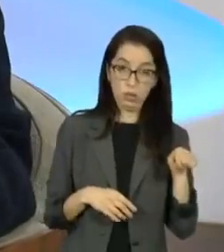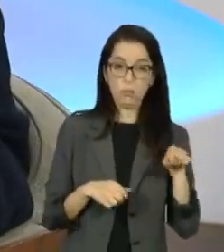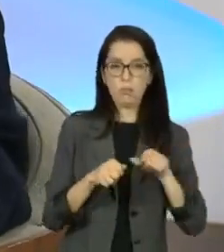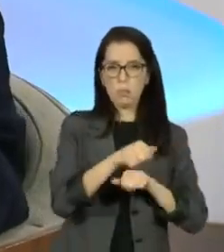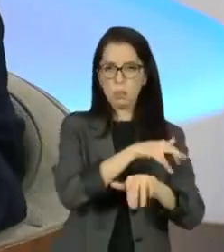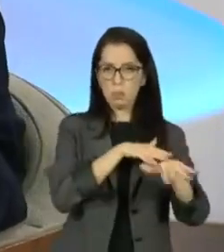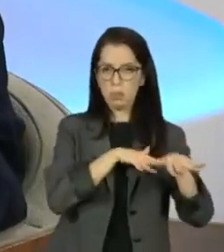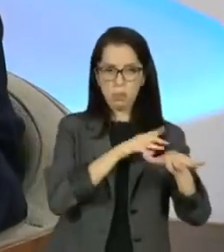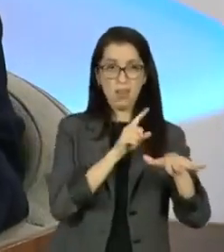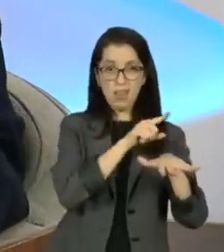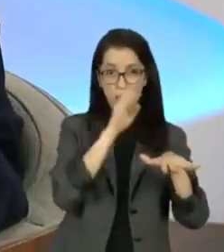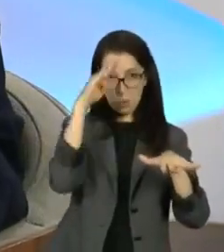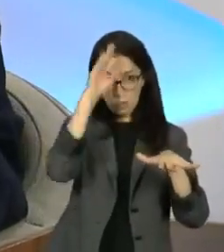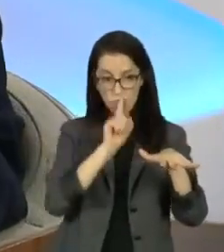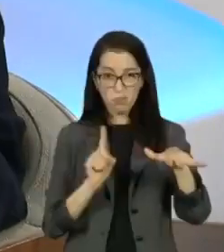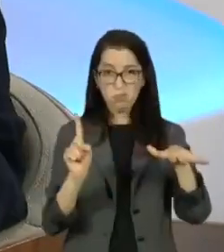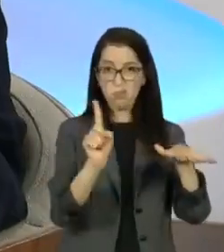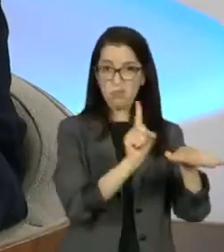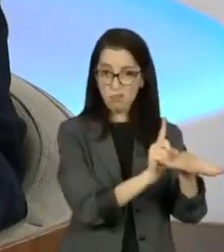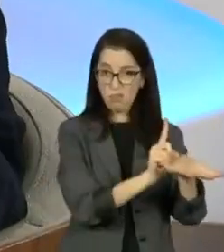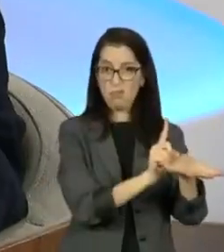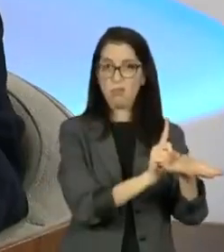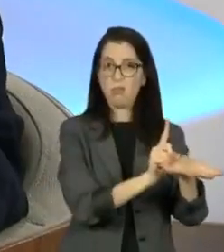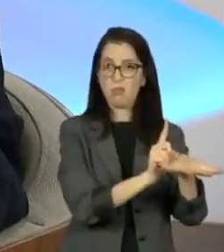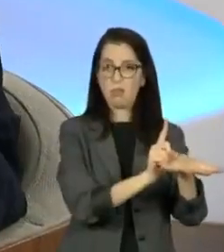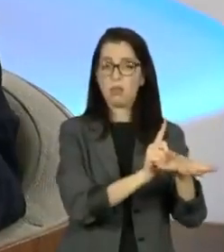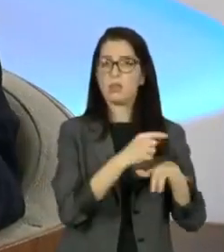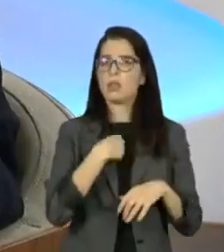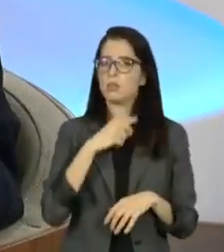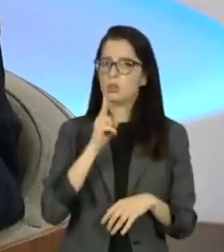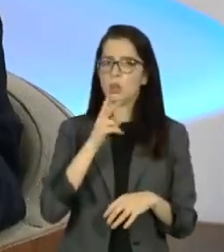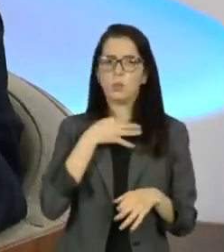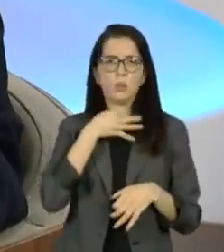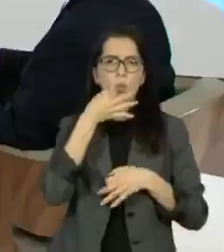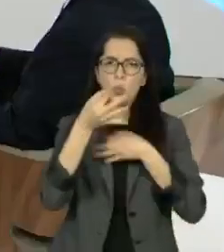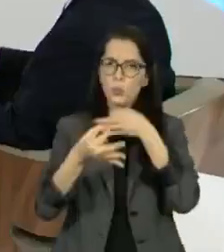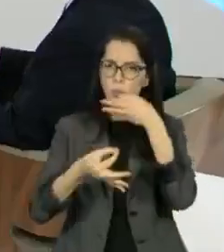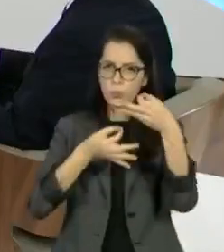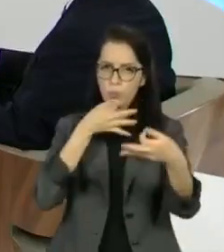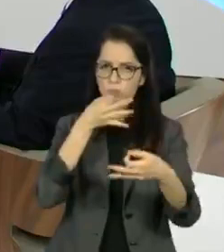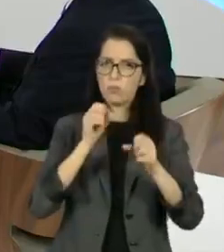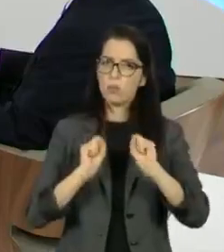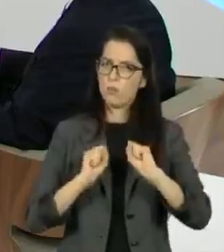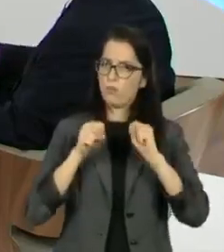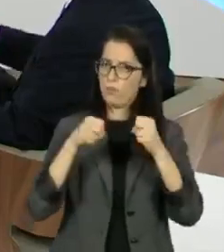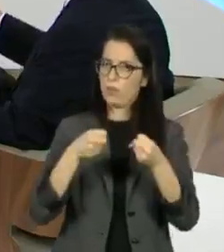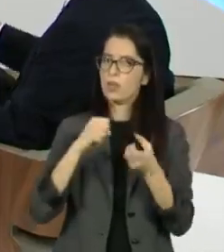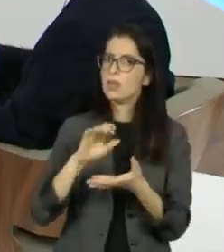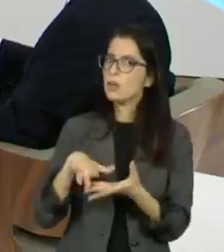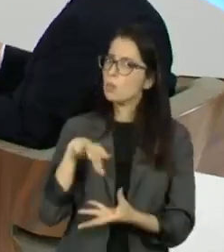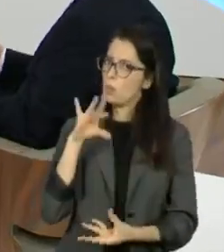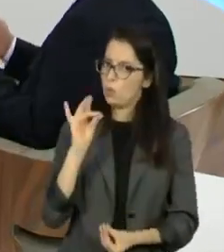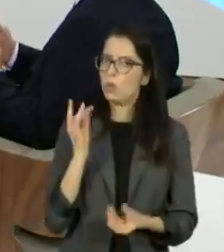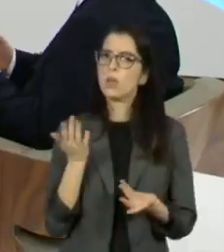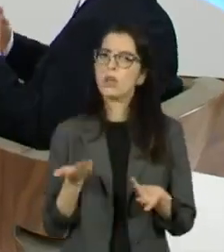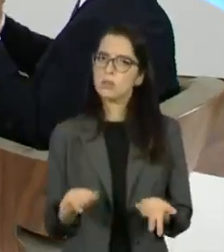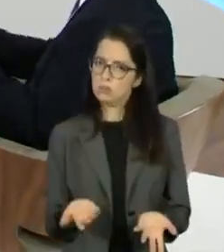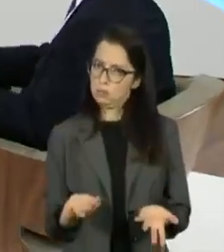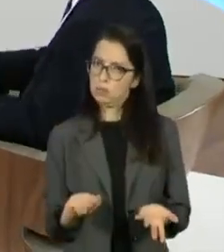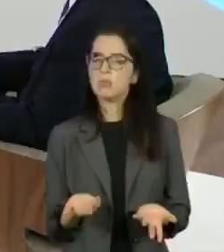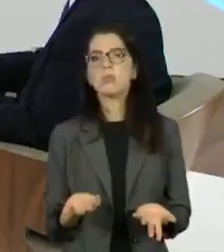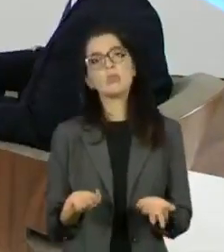sempre tive uma palavra sempre de defesa da democracia, das nossas instituições. Em nenhum momento